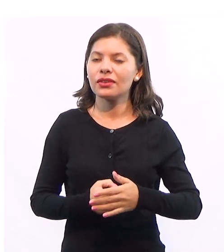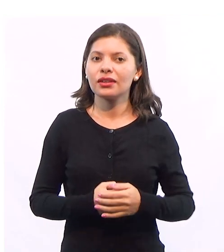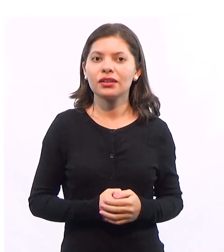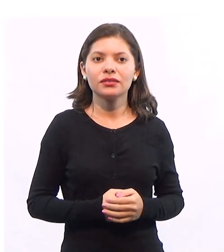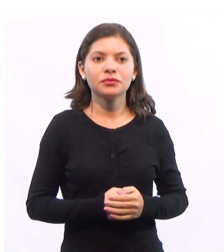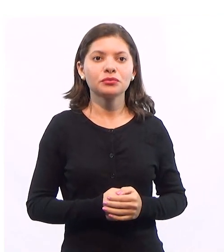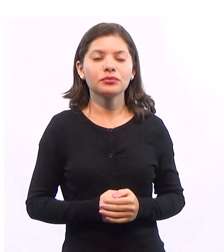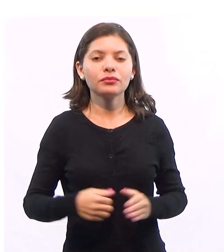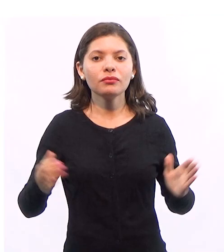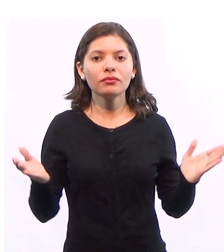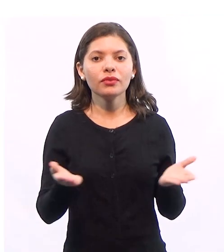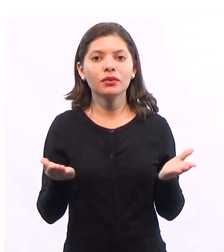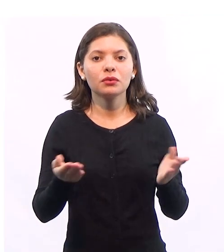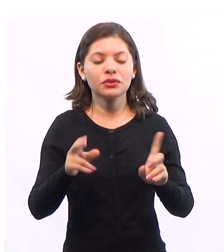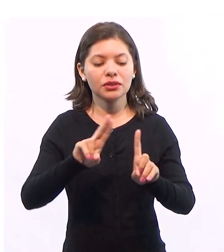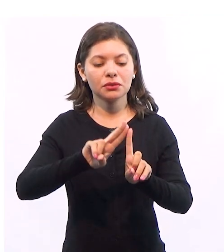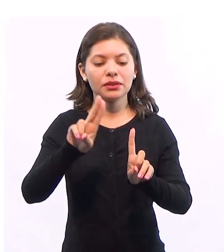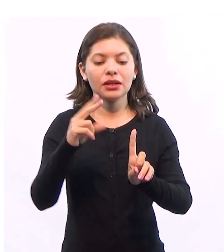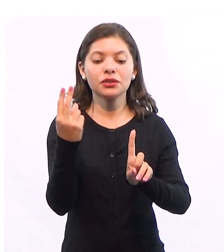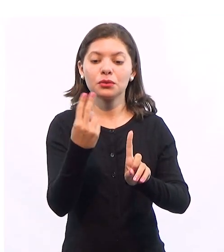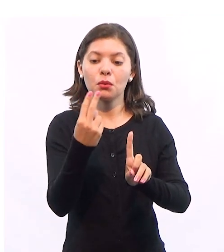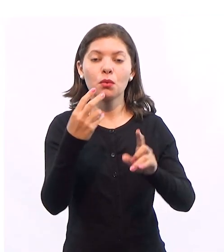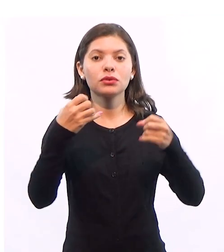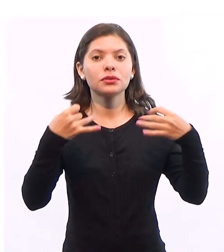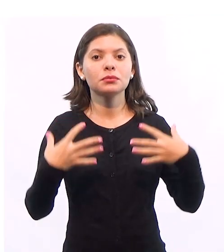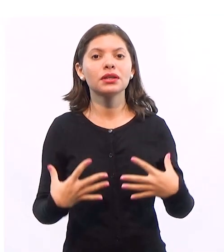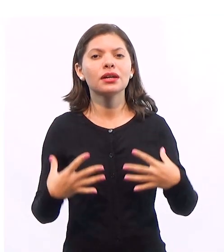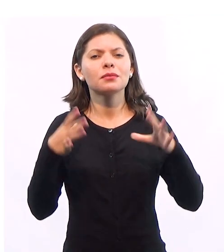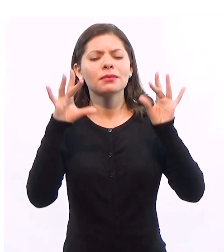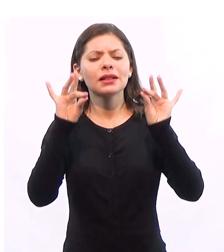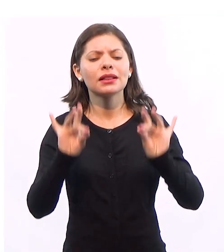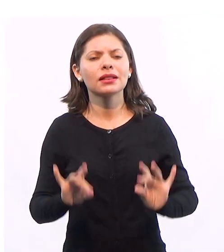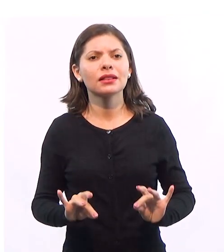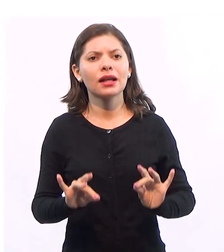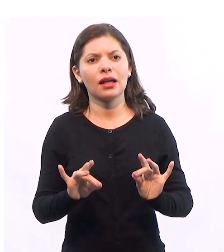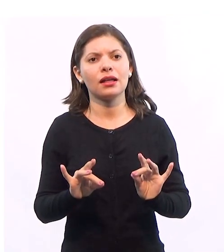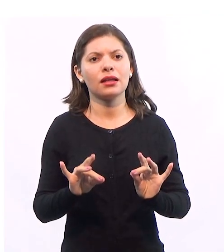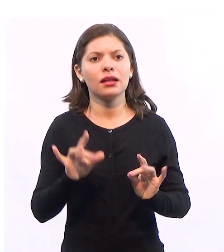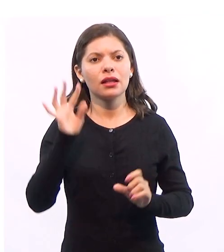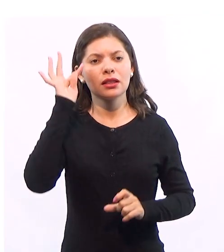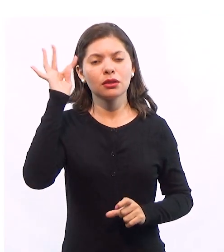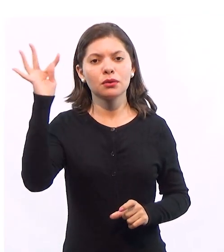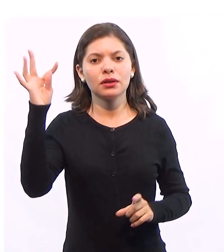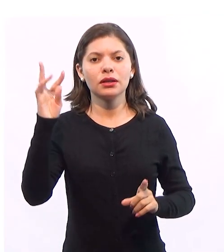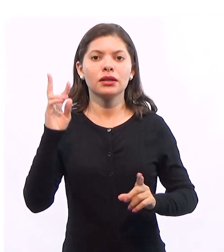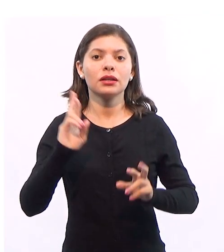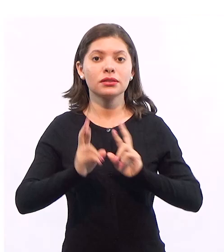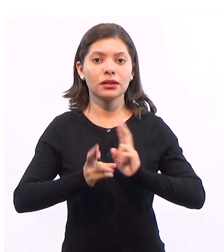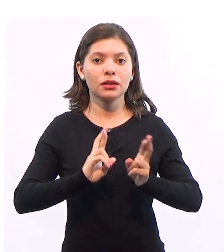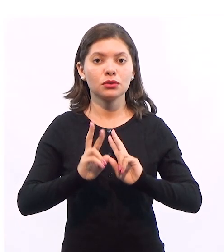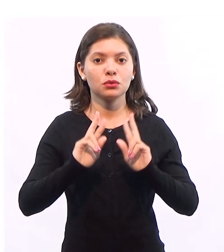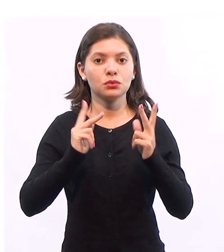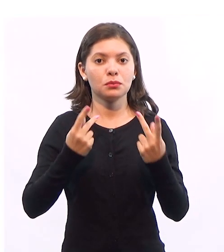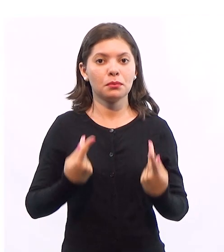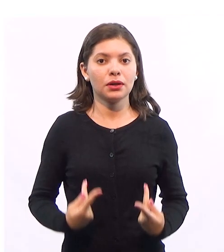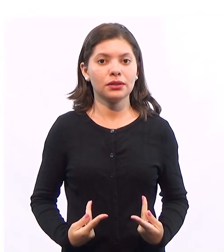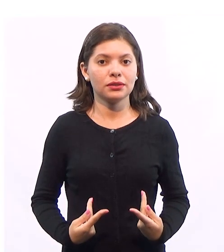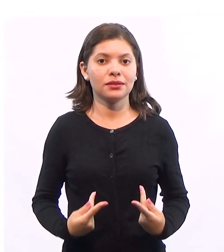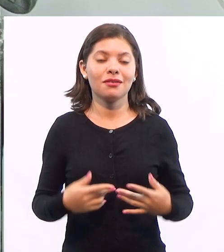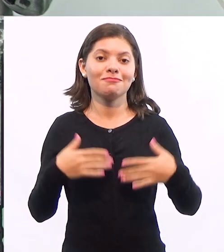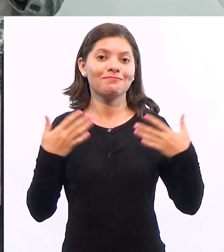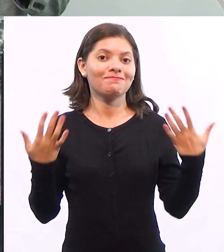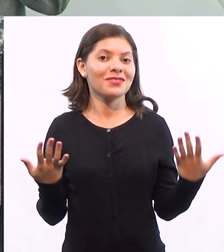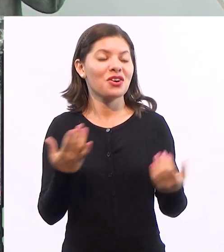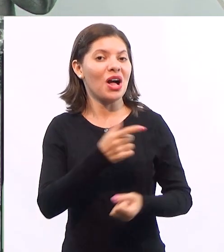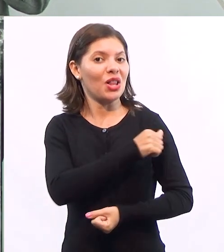e burocrática, e hoje na unidade 2 falamos aqui da teoria das relações humanas, estruturalista e teoria geral